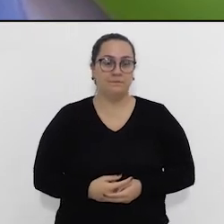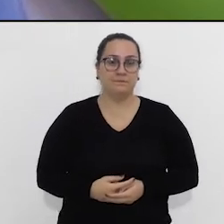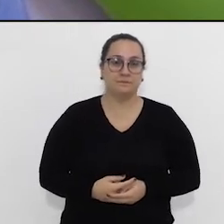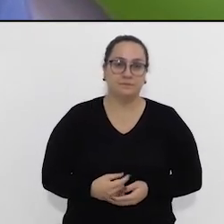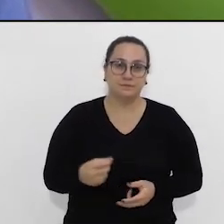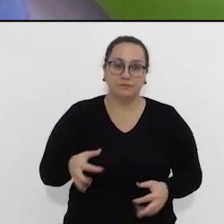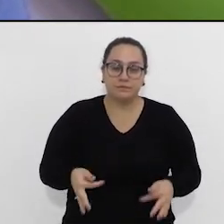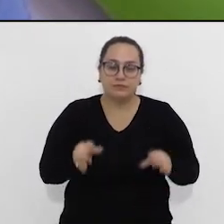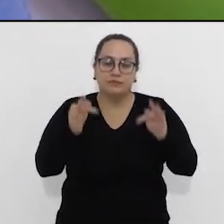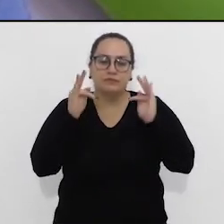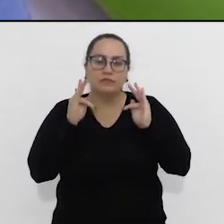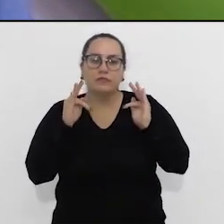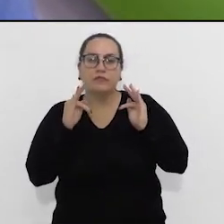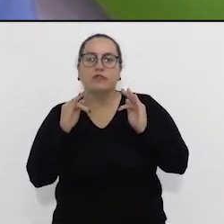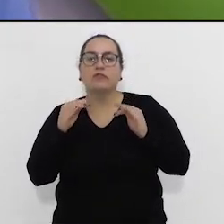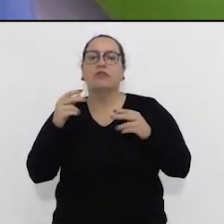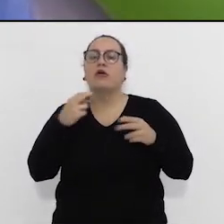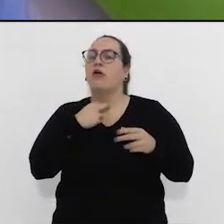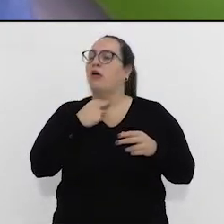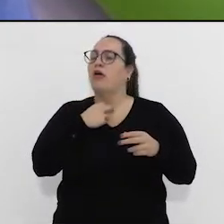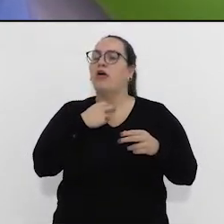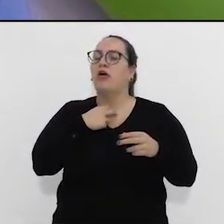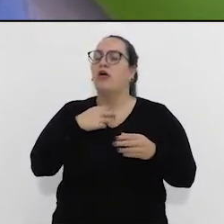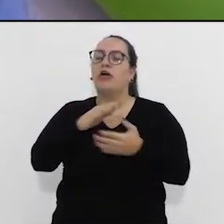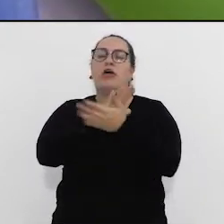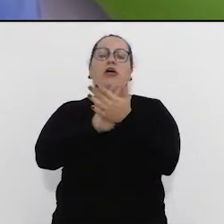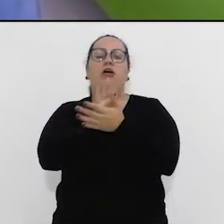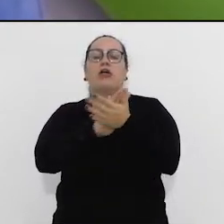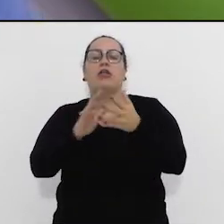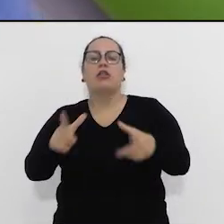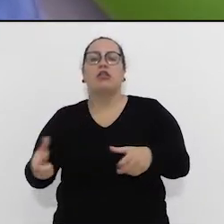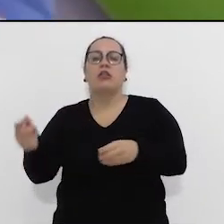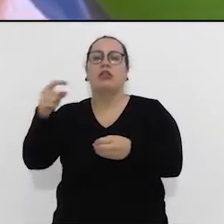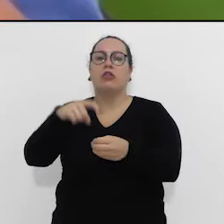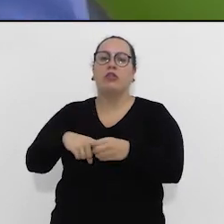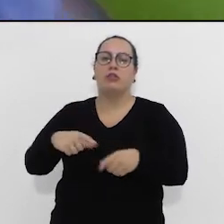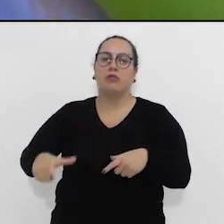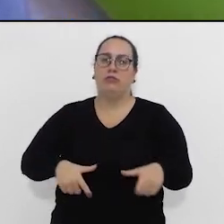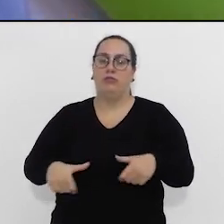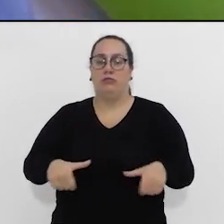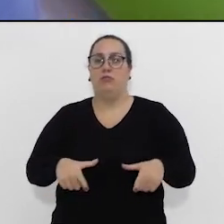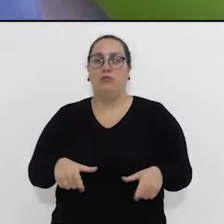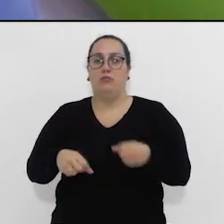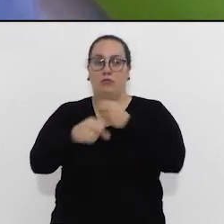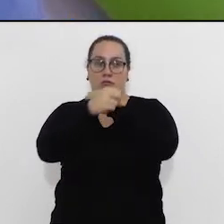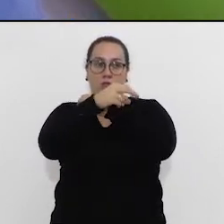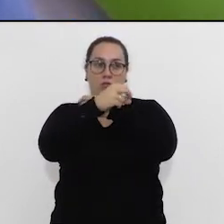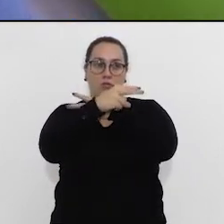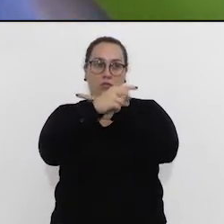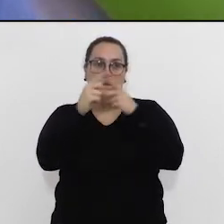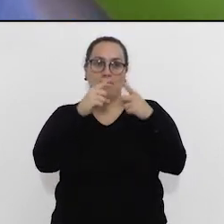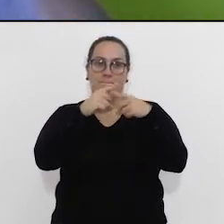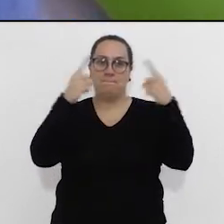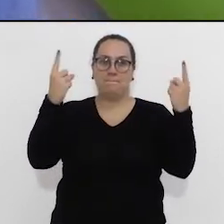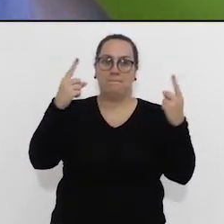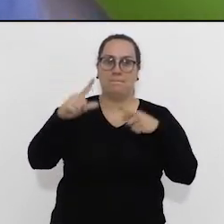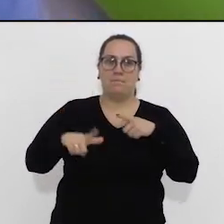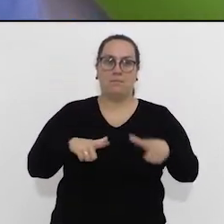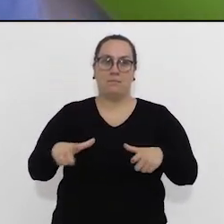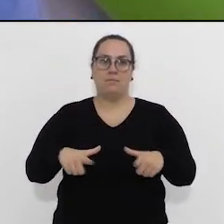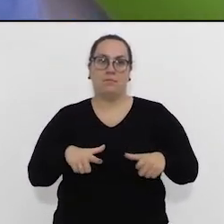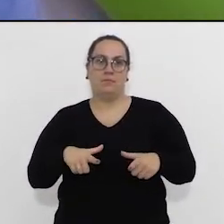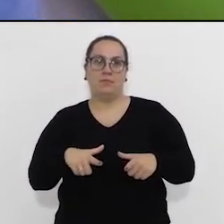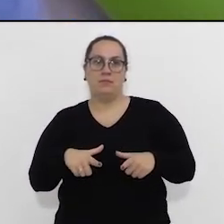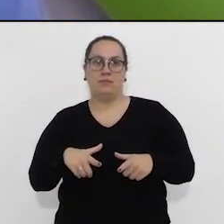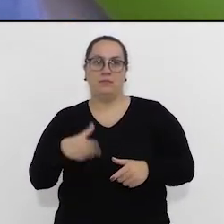uma estância turística nós não podemos deixar qualquer tipo de empresa vir para Avaré dependendo do local Mas se for uma empresa que